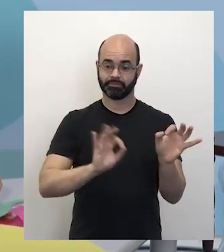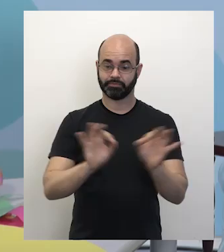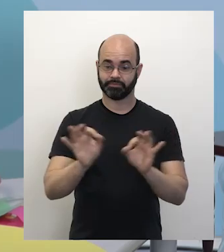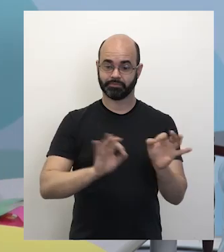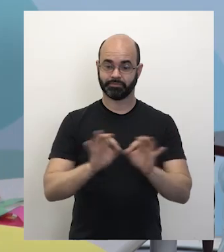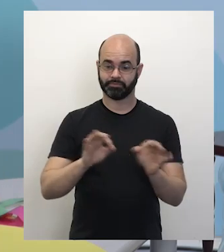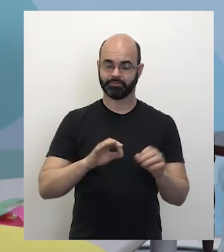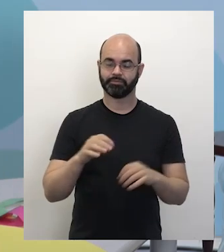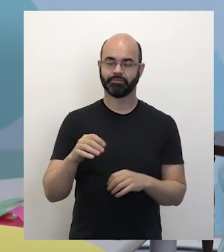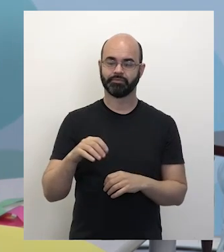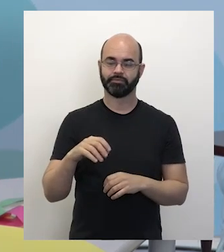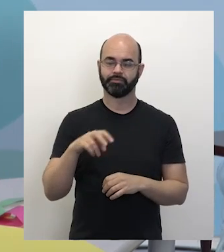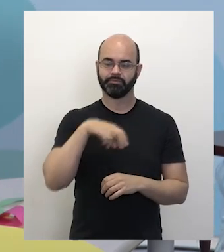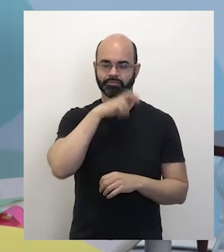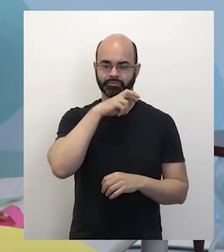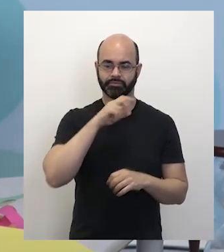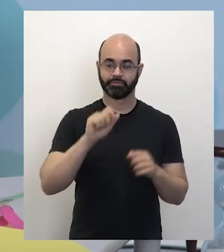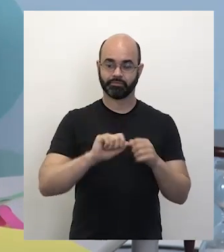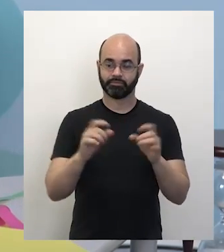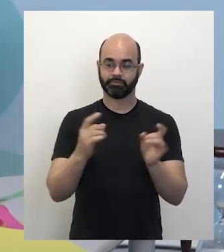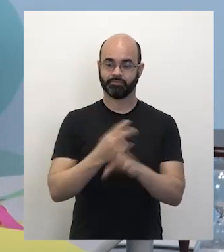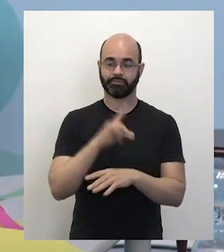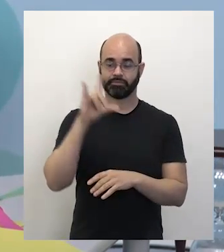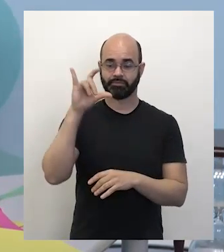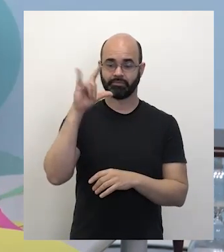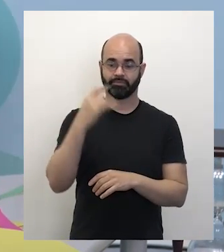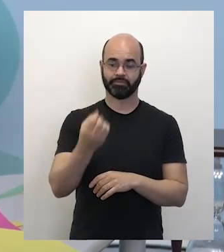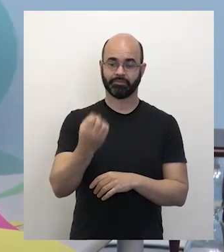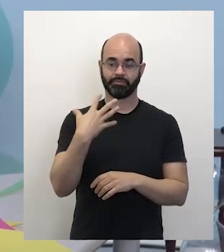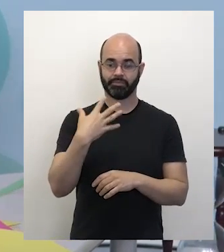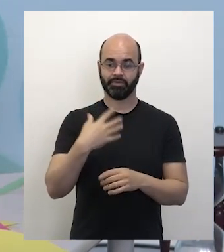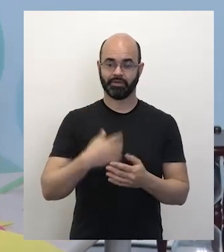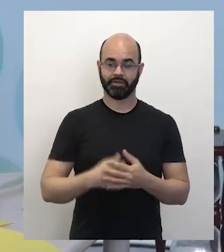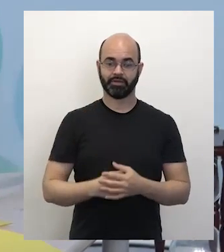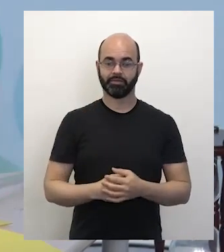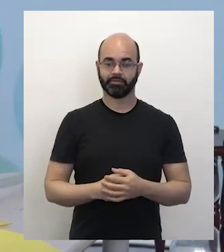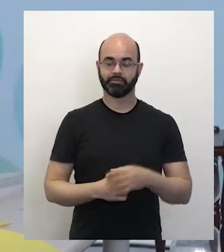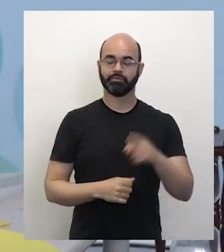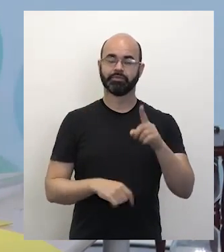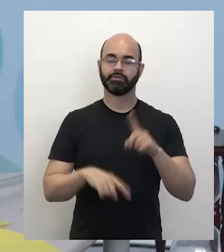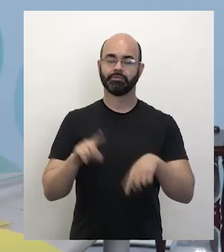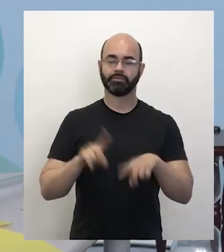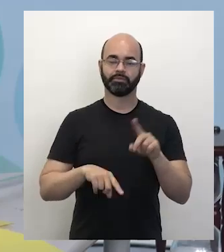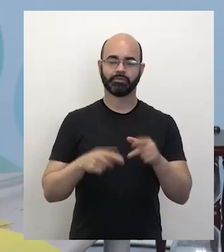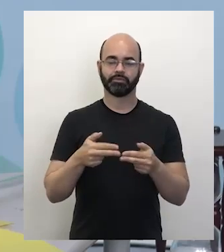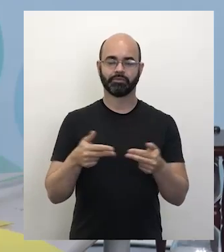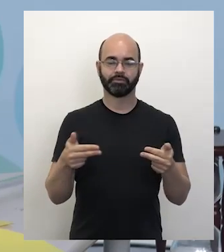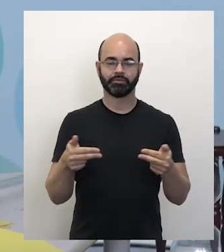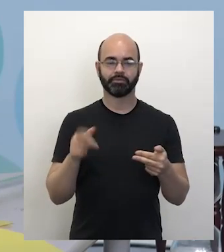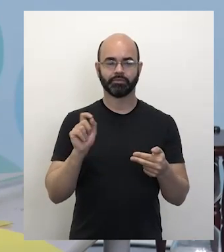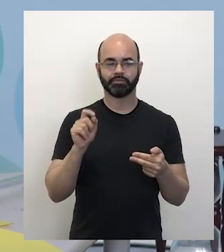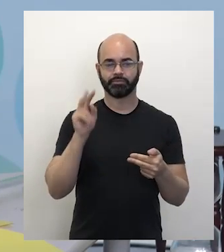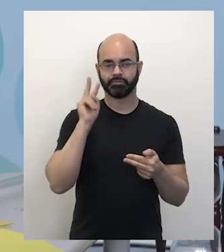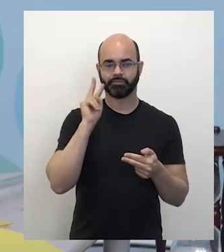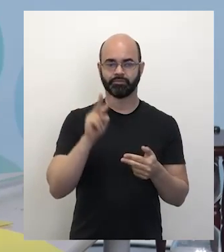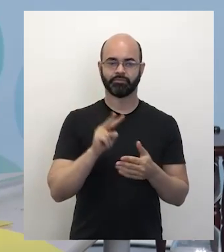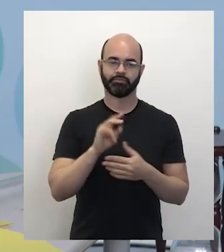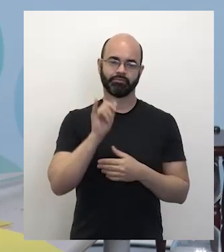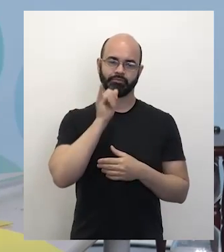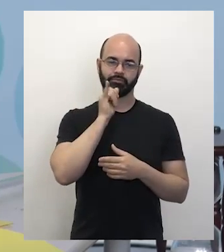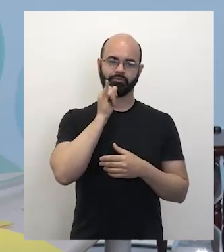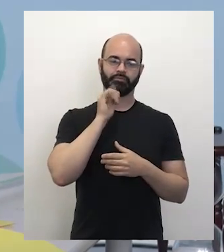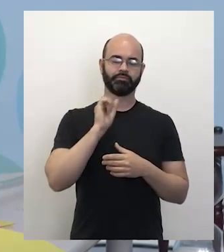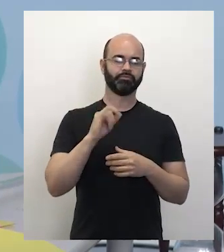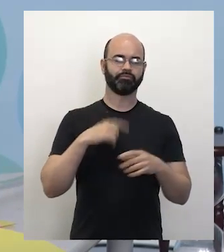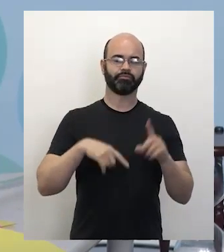cobrinha, manda pra gente no Instagram, pra gente ver que material que você usou. Professora, não tenho nenhum